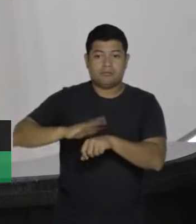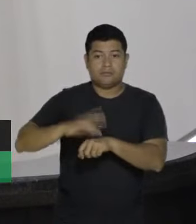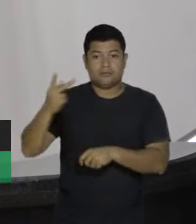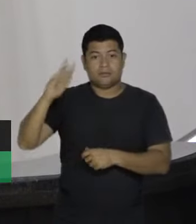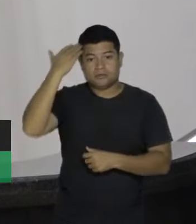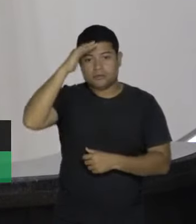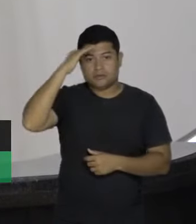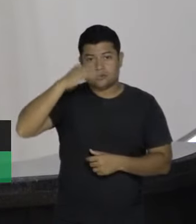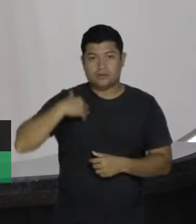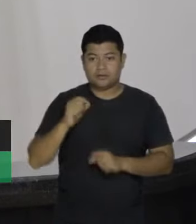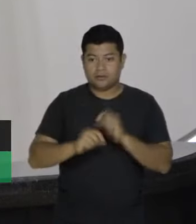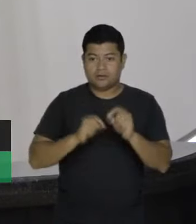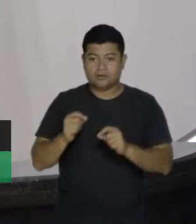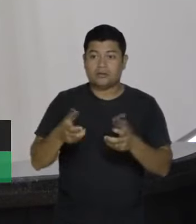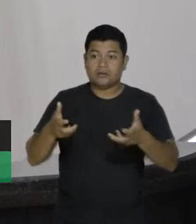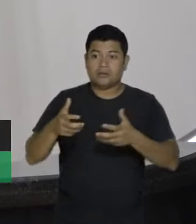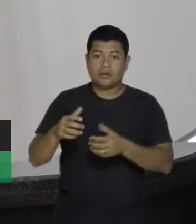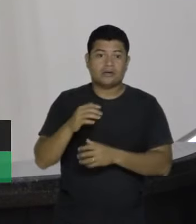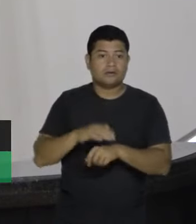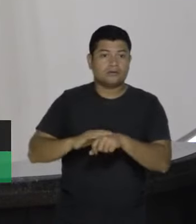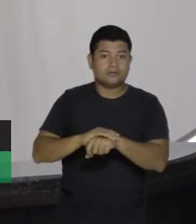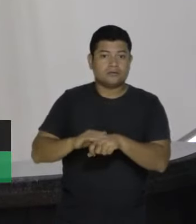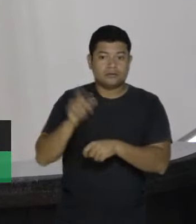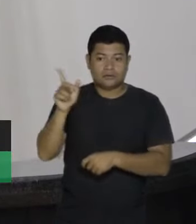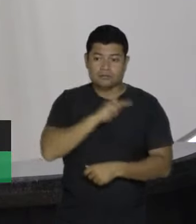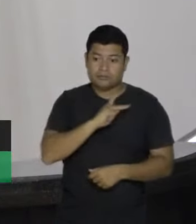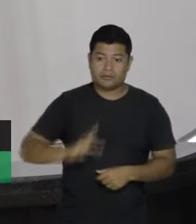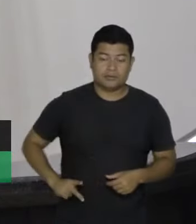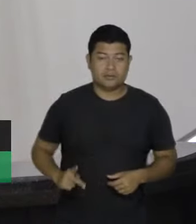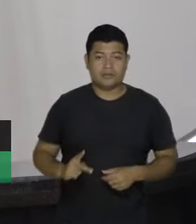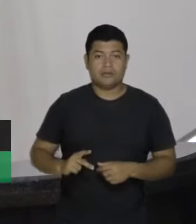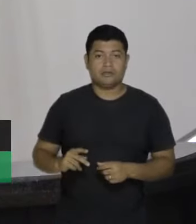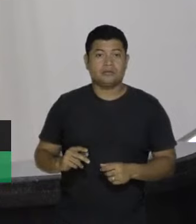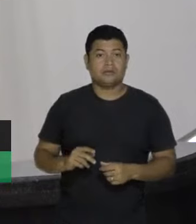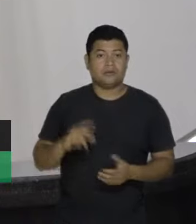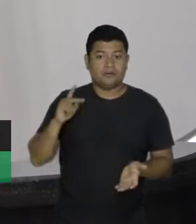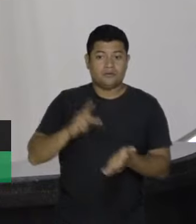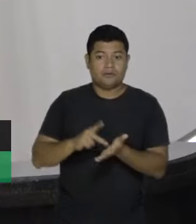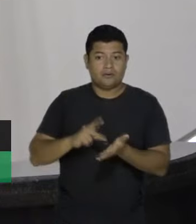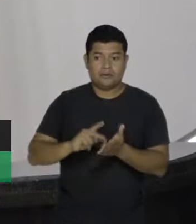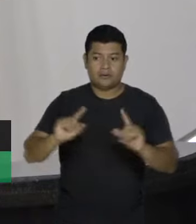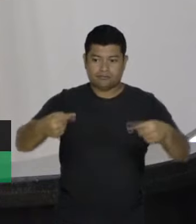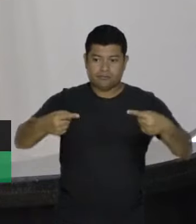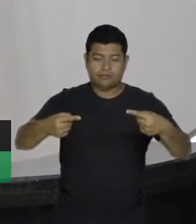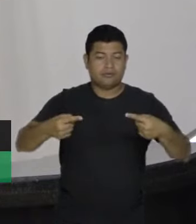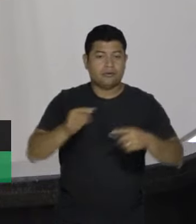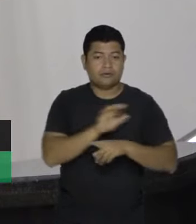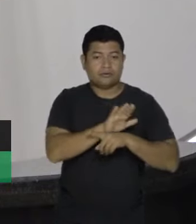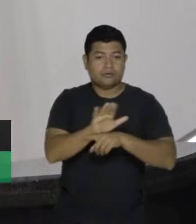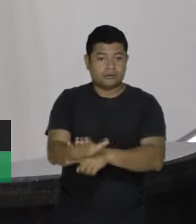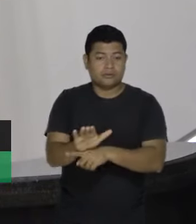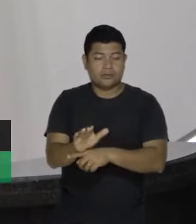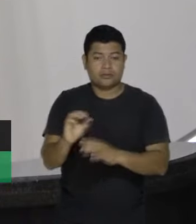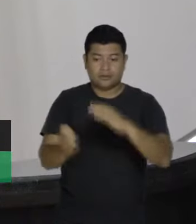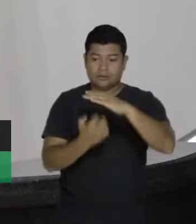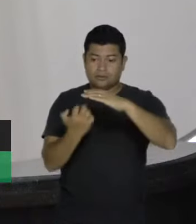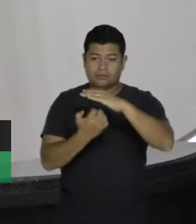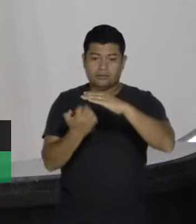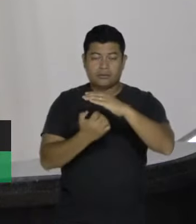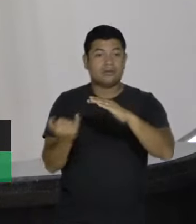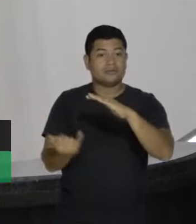as arestas e tornar o nosso setor calçadista competitivo, de fato. E, por isso, eu também me dispus a integralizar a